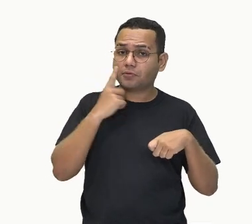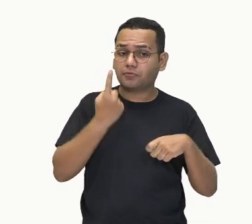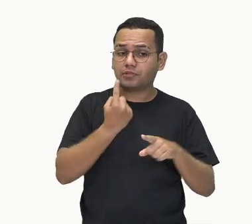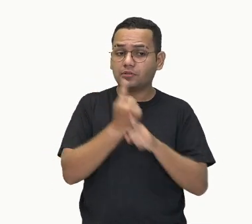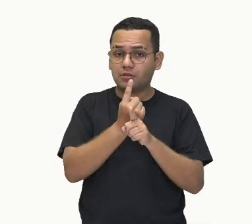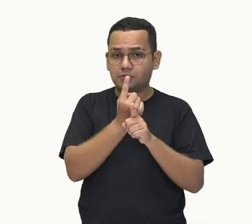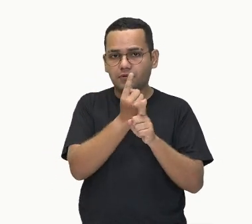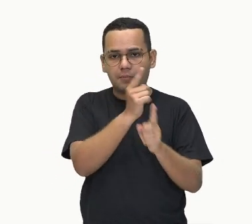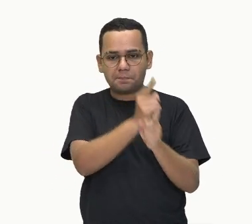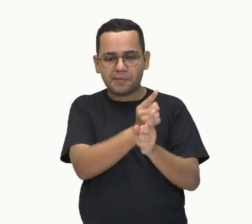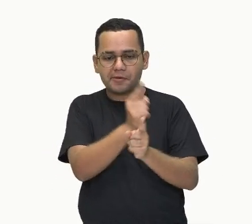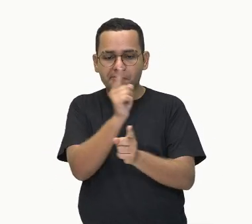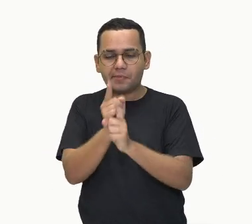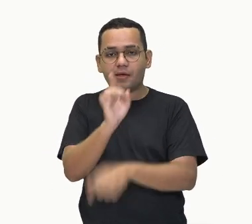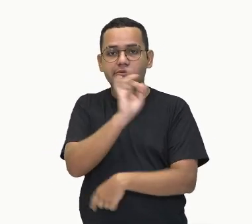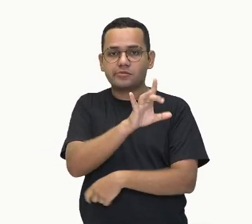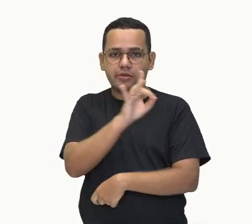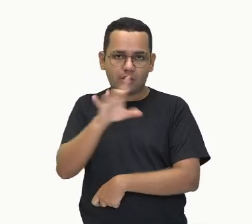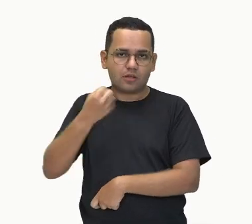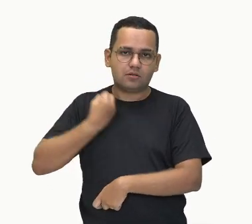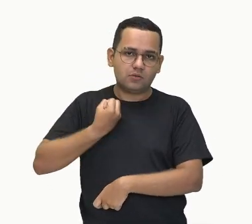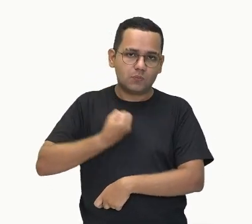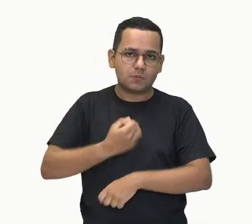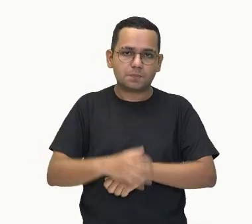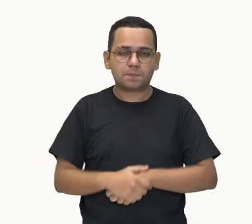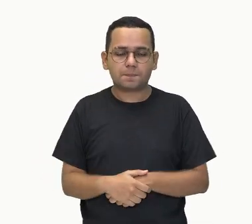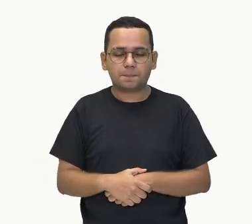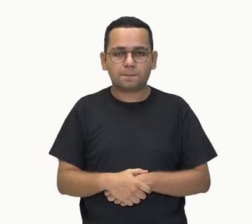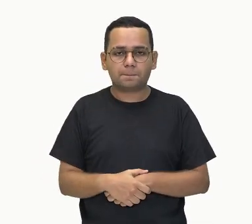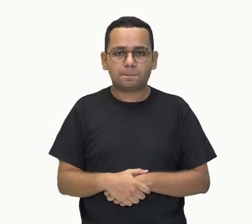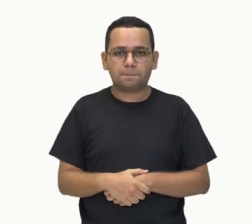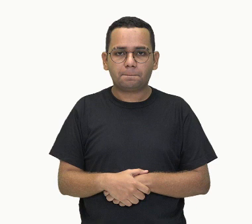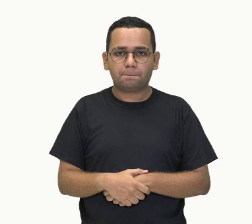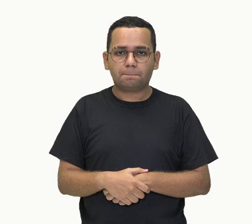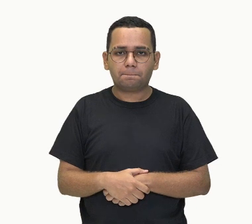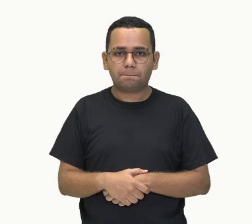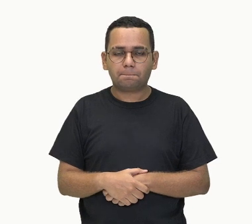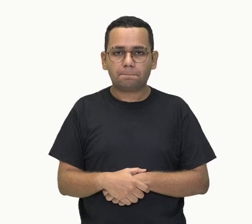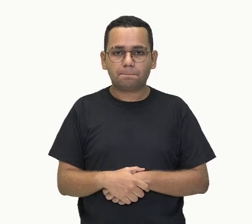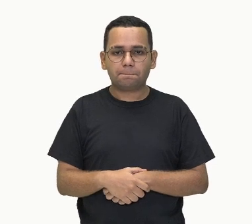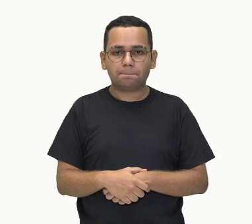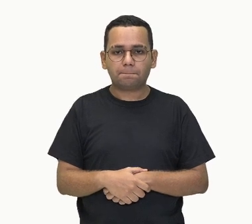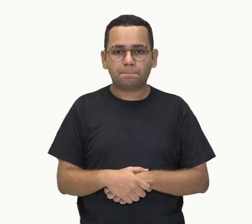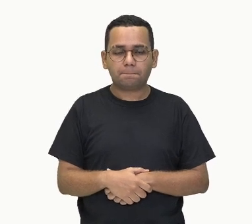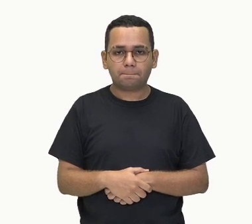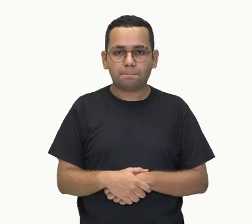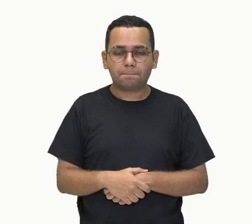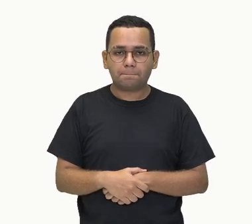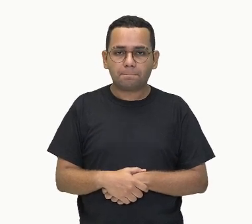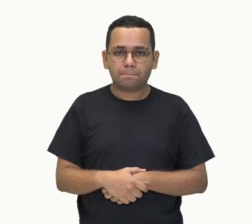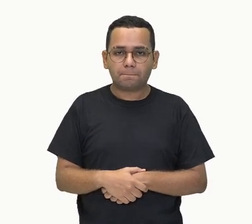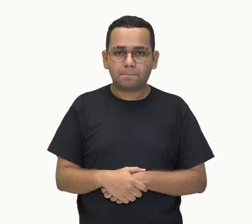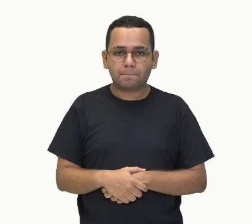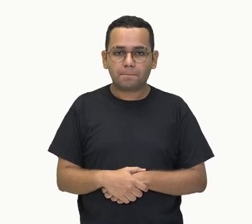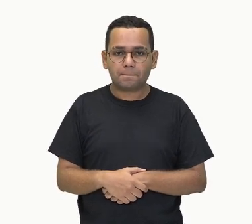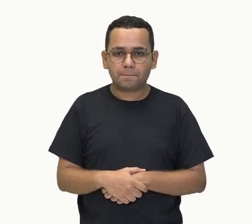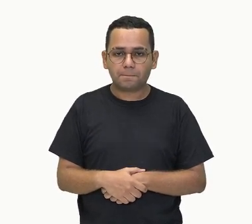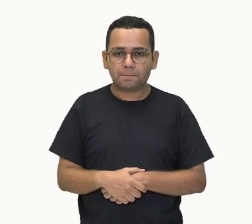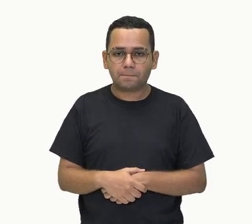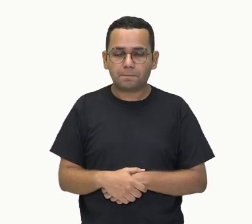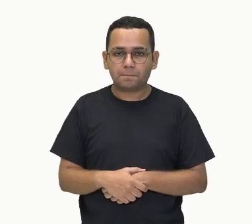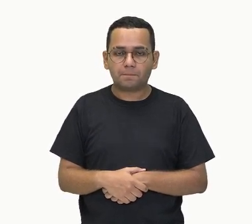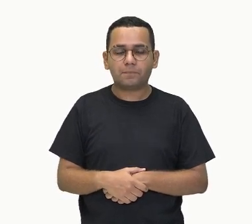de A, quais são os valores de A, quais são os valores de B, né? Quais são os valores de A, B e C, no caso, né? O A é aquele que